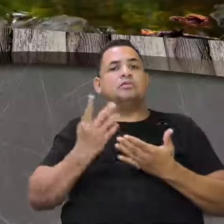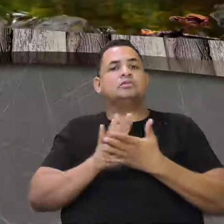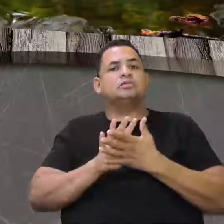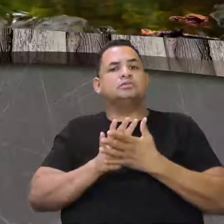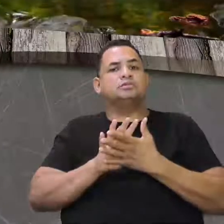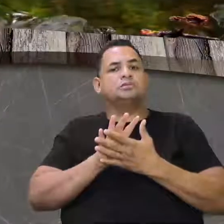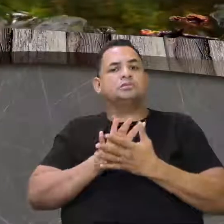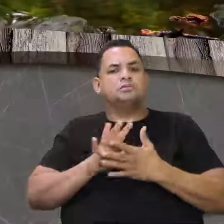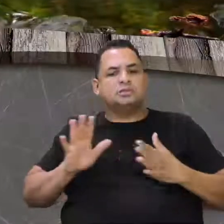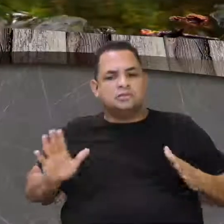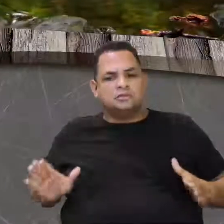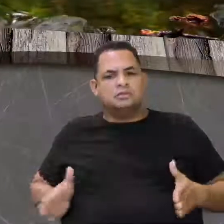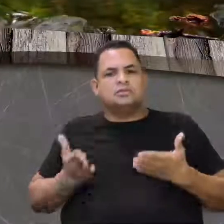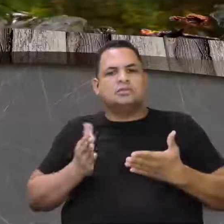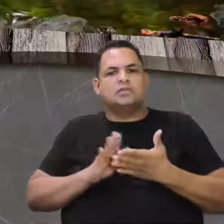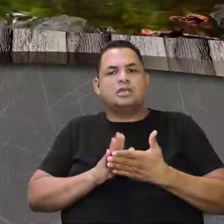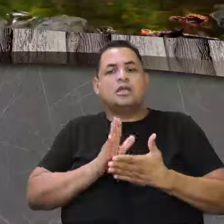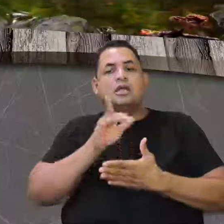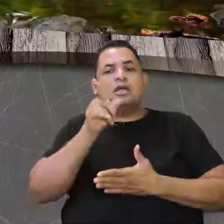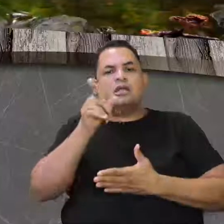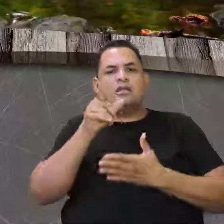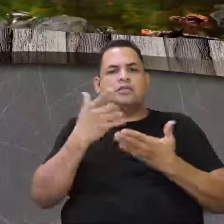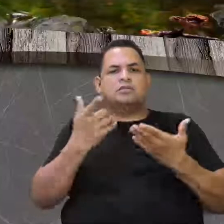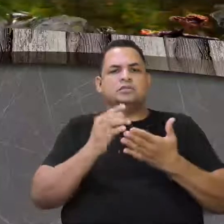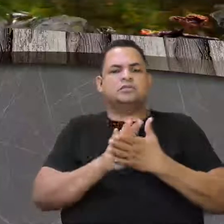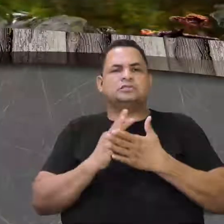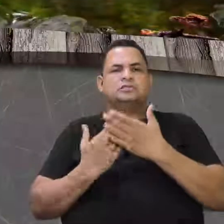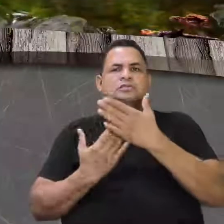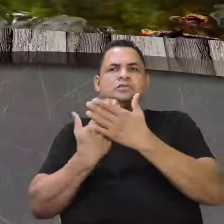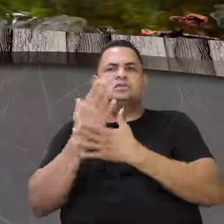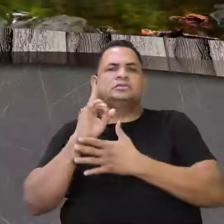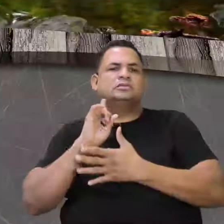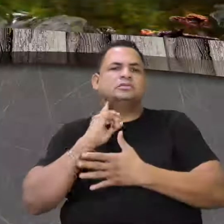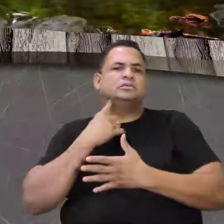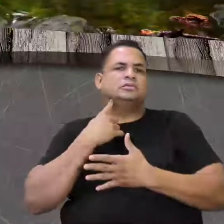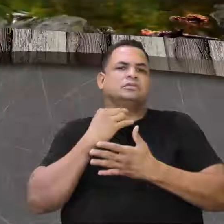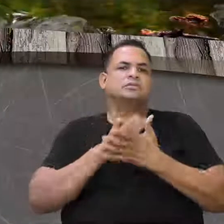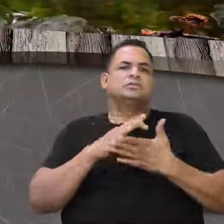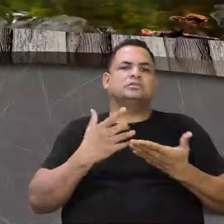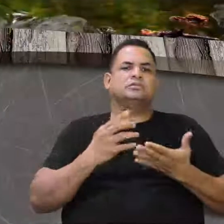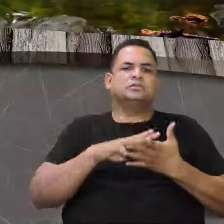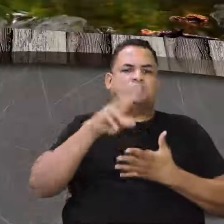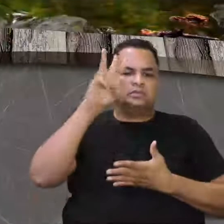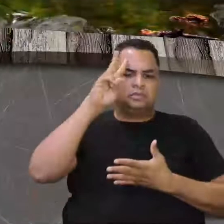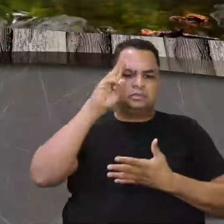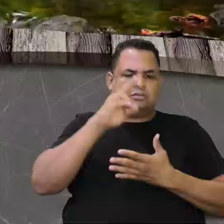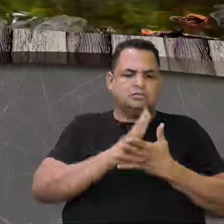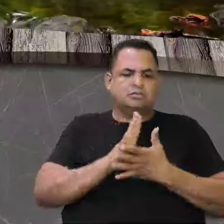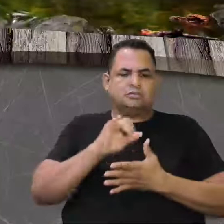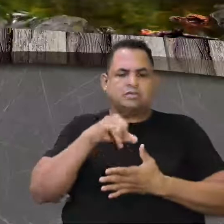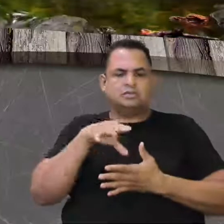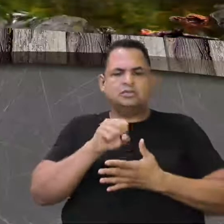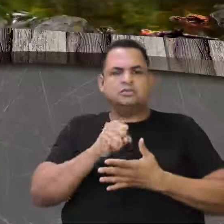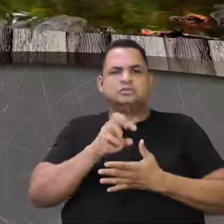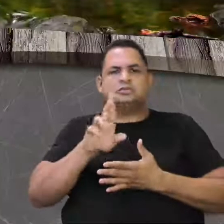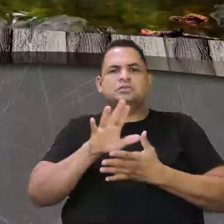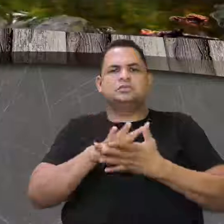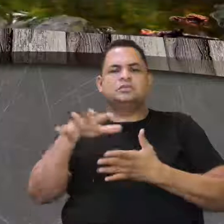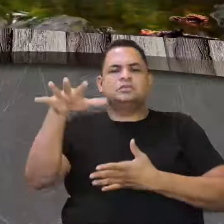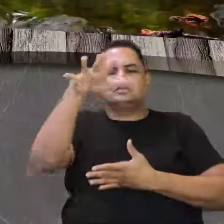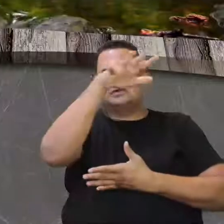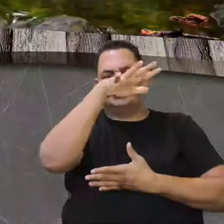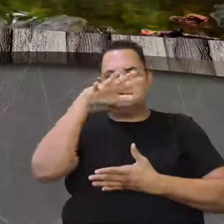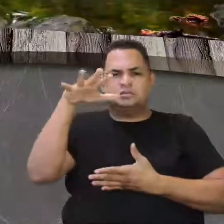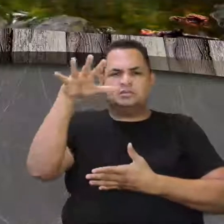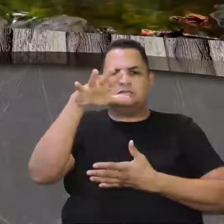refletido lá longe. Se a gente falar em gases poluentes, aí a gente tem que lembrar das massas de ar, que elas não ficam só num